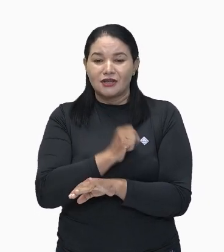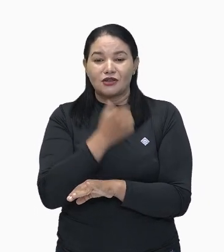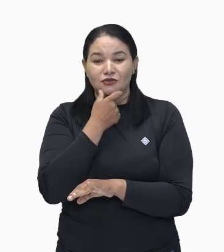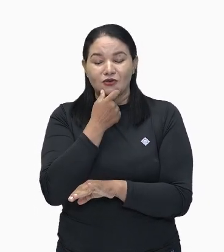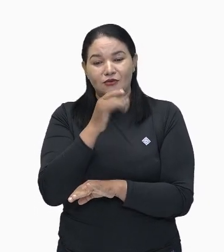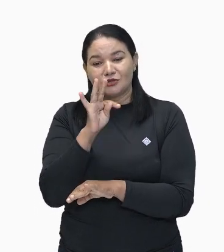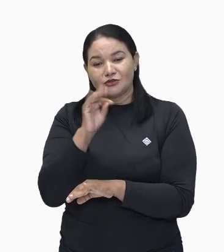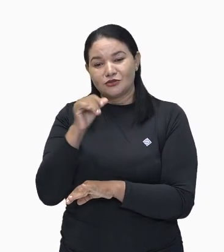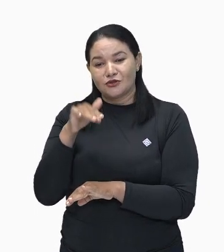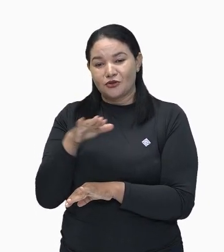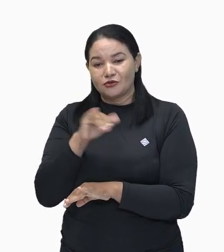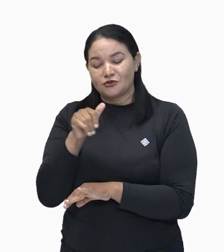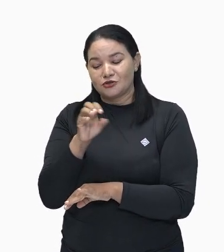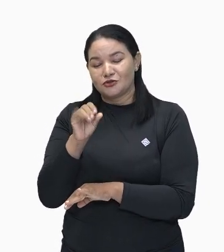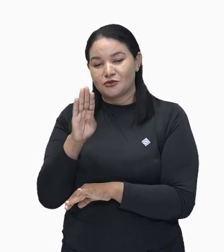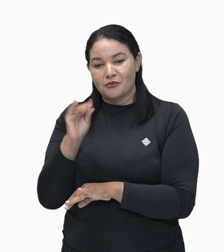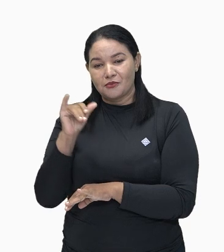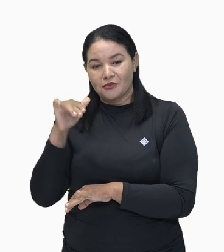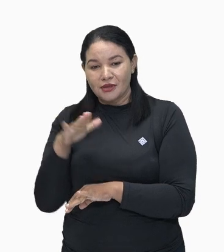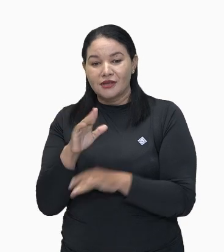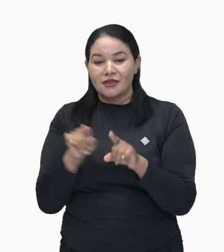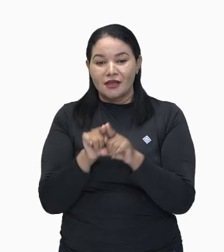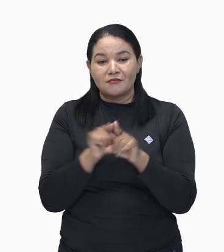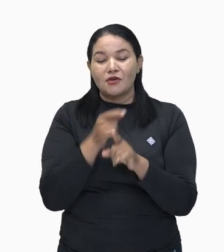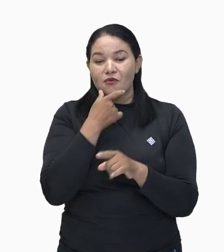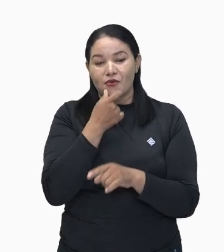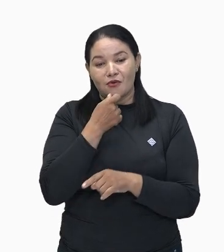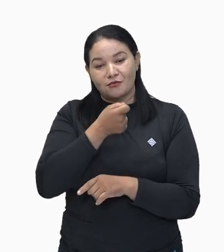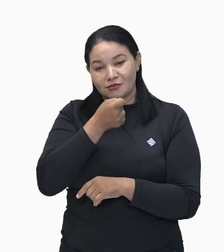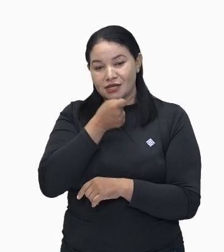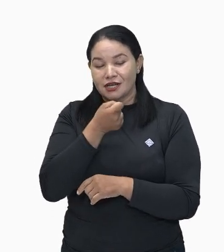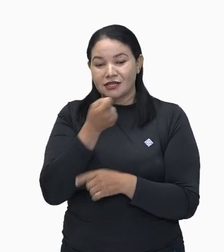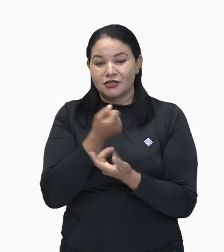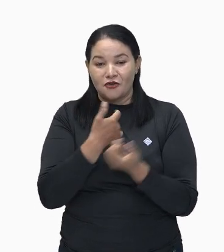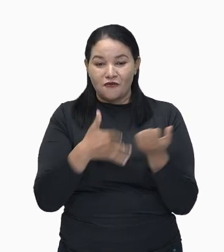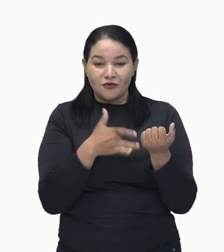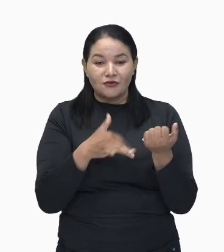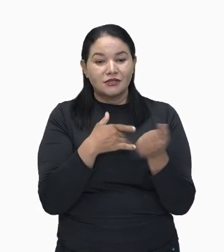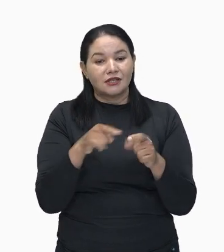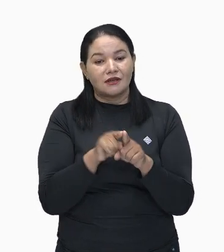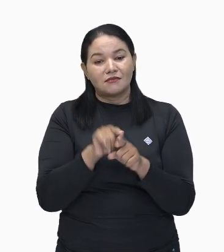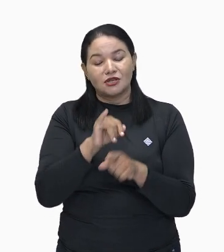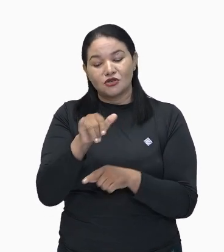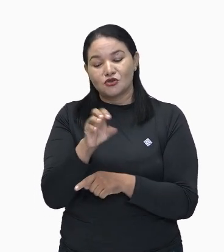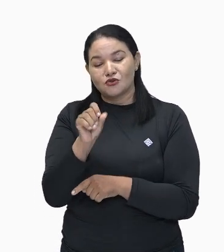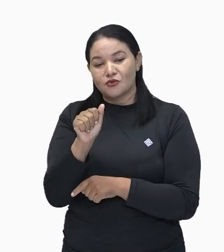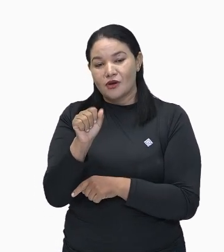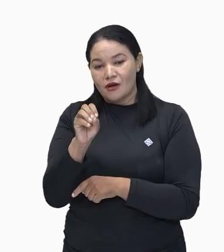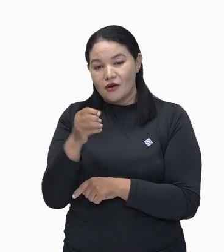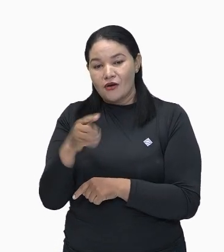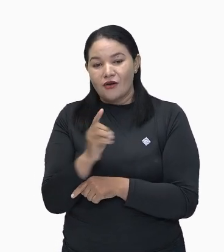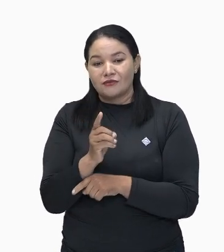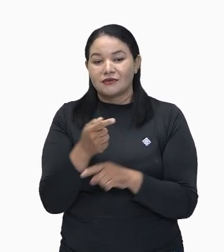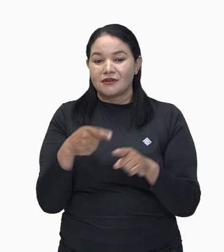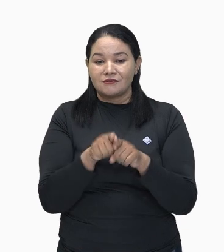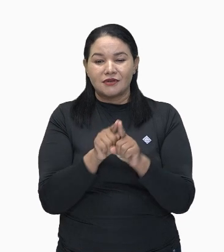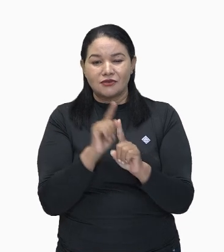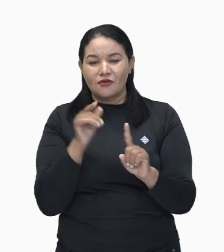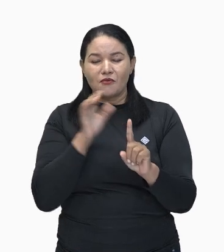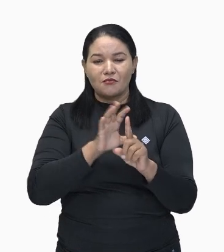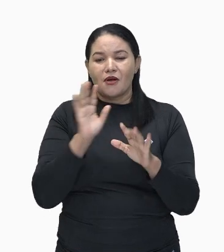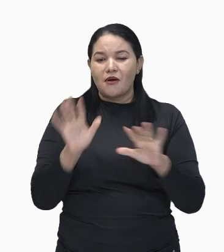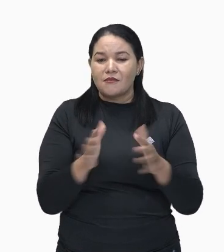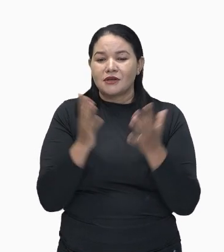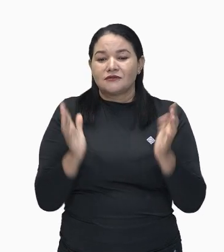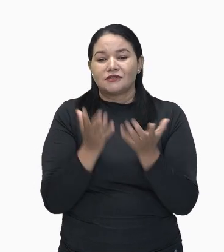Vinícius de Moraes, interpretada pelo cantor e violinista João Gilberto, e foi alvo da primeira grande manifestação